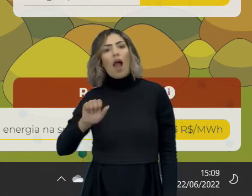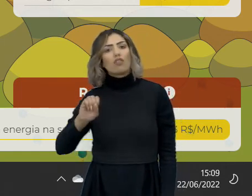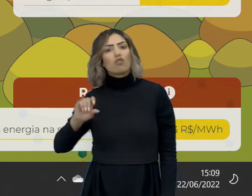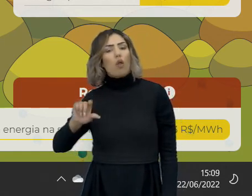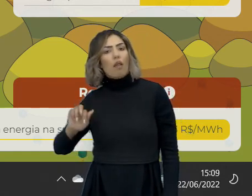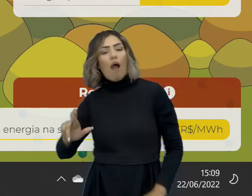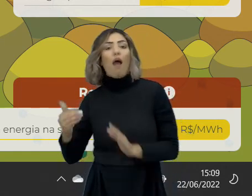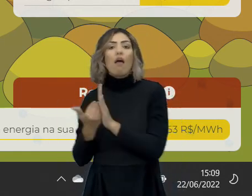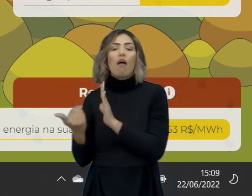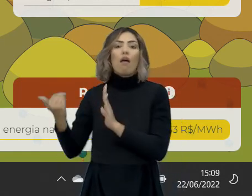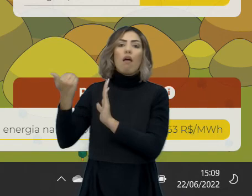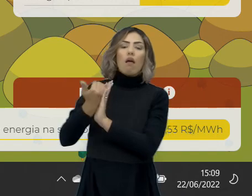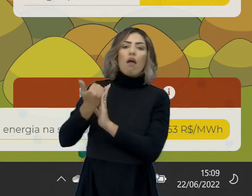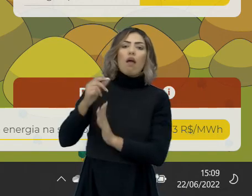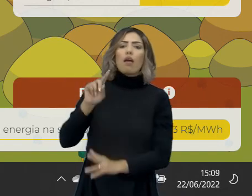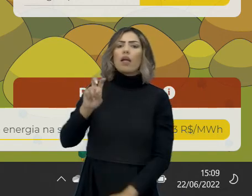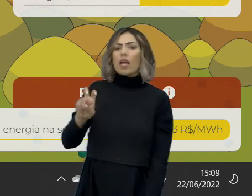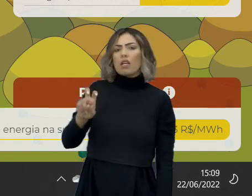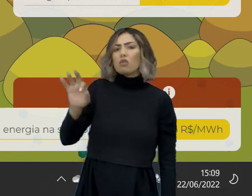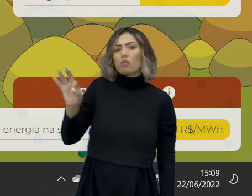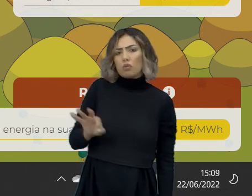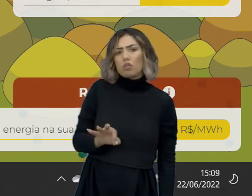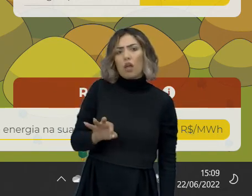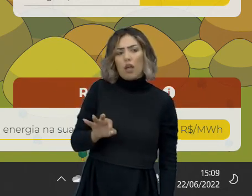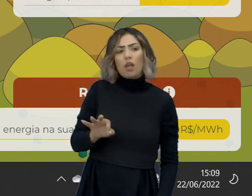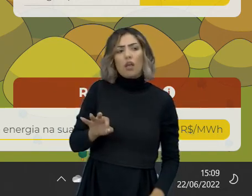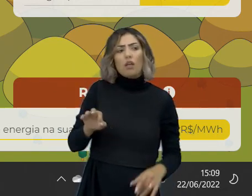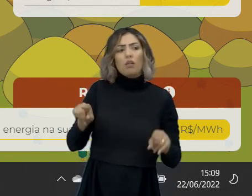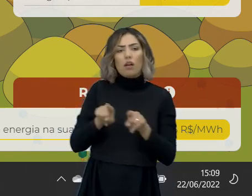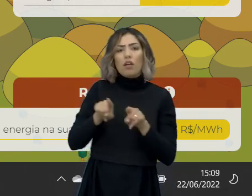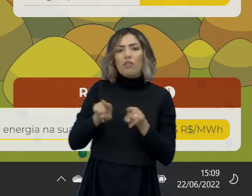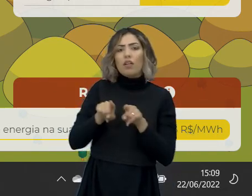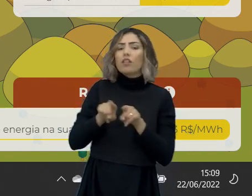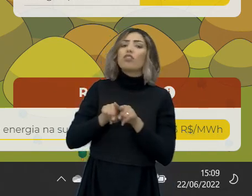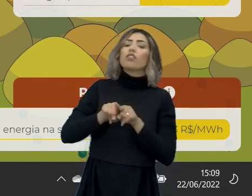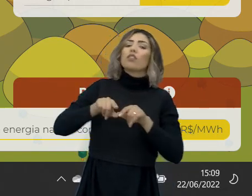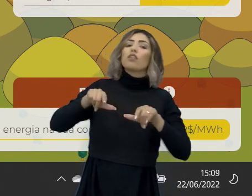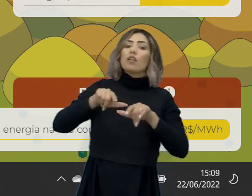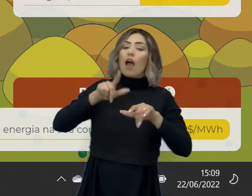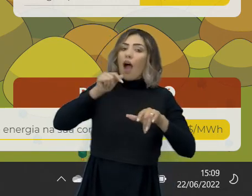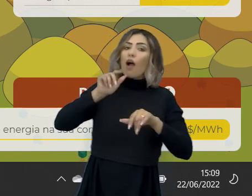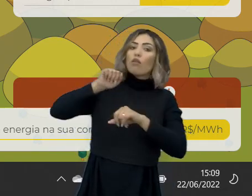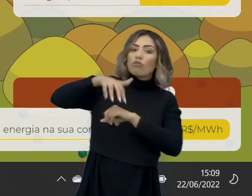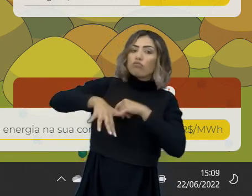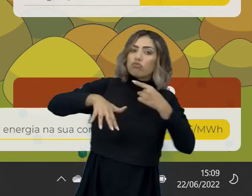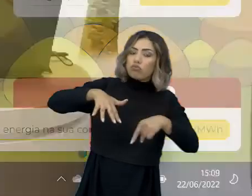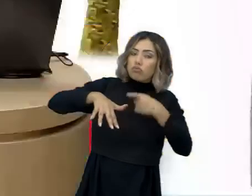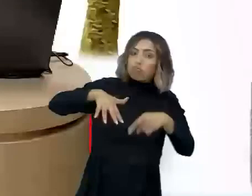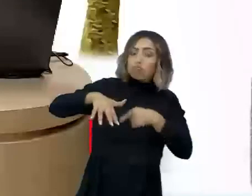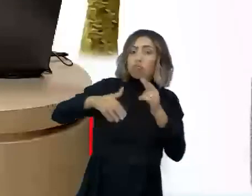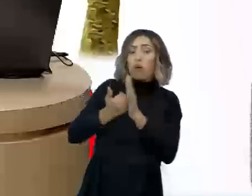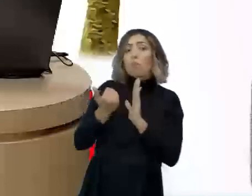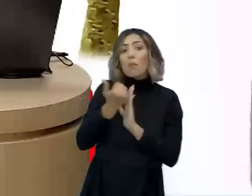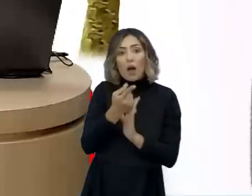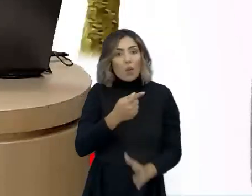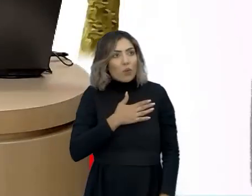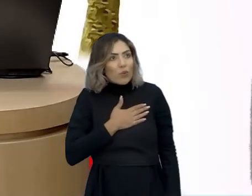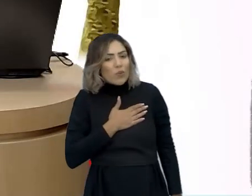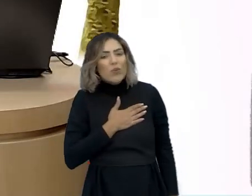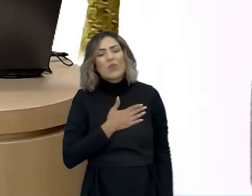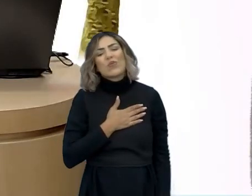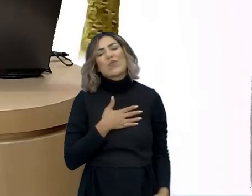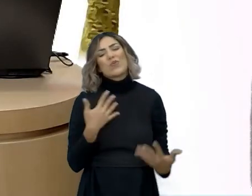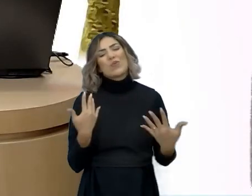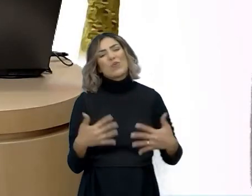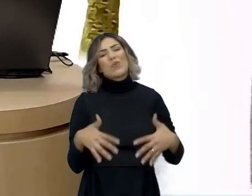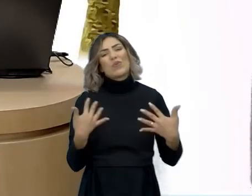diminuir a hidrelétrica, um pouco mais. Legal. Então, vocês podem combinar isso aí, tá certo? Gostei muito, viu? Você gostou? Muito Aprendeu legal, não algumas tinha coisas noção.